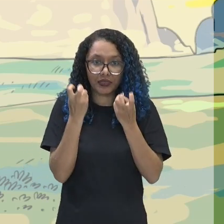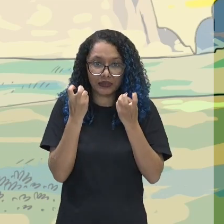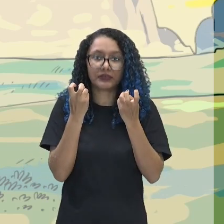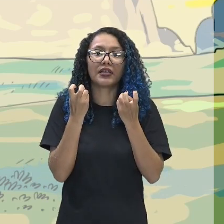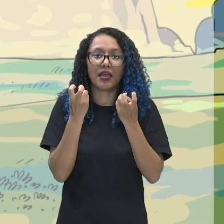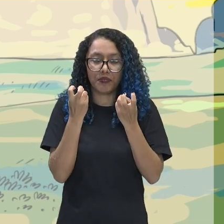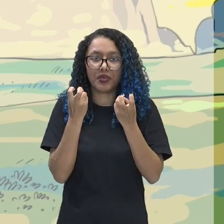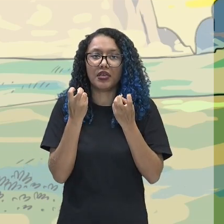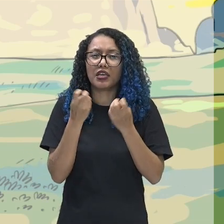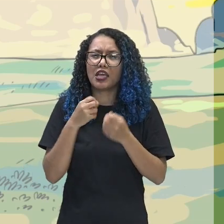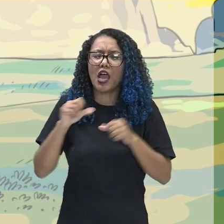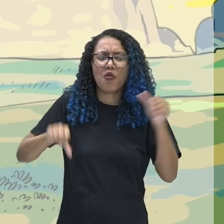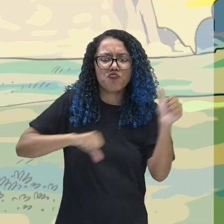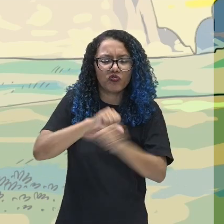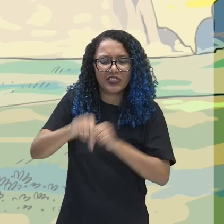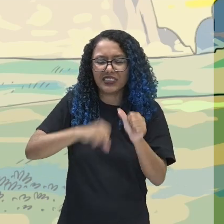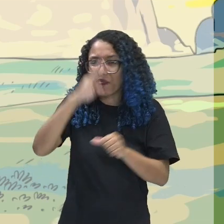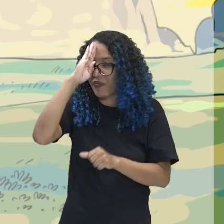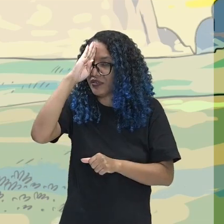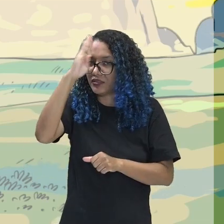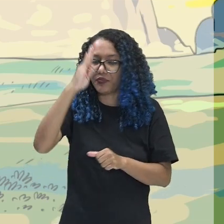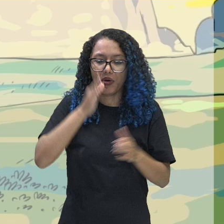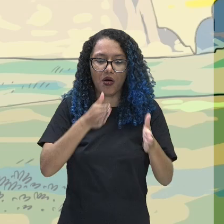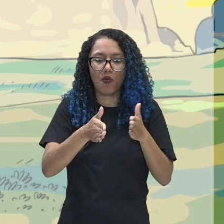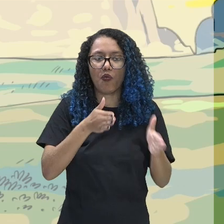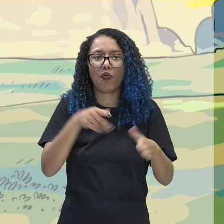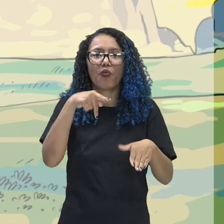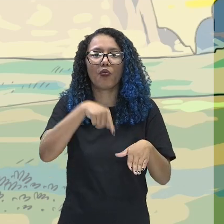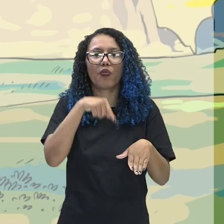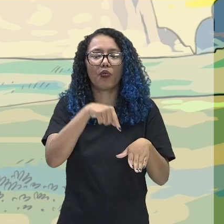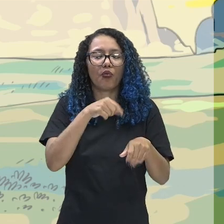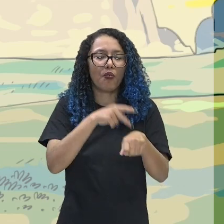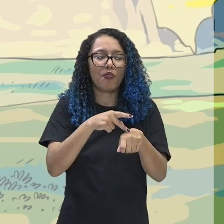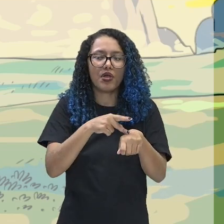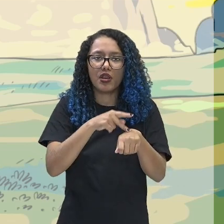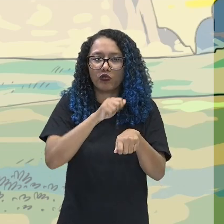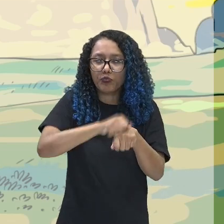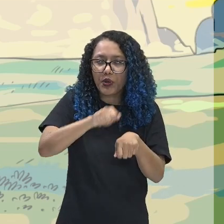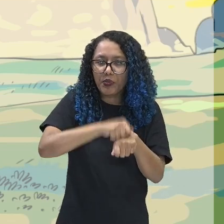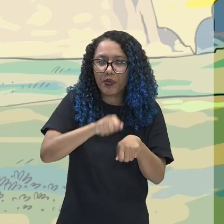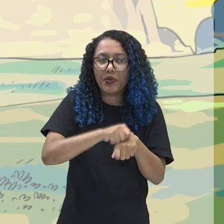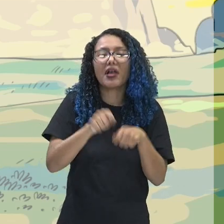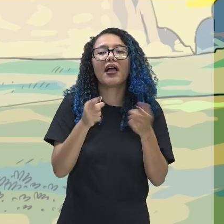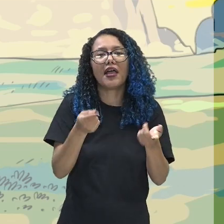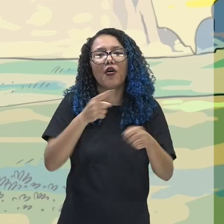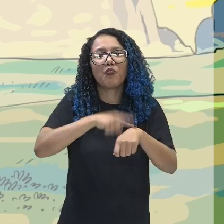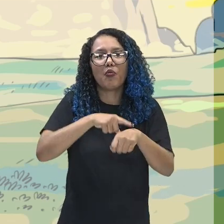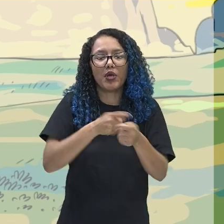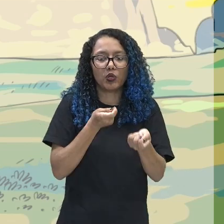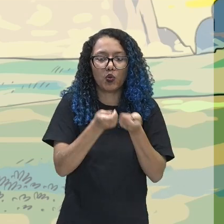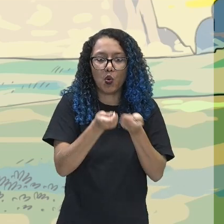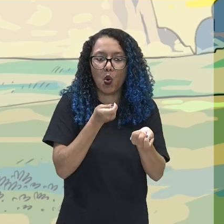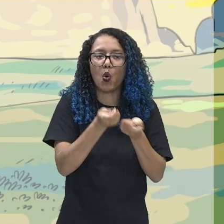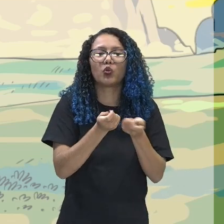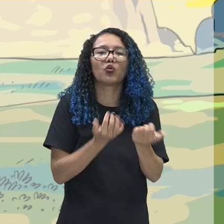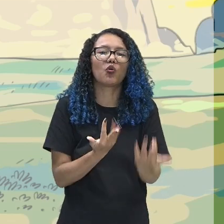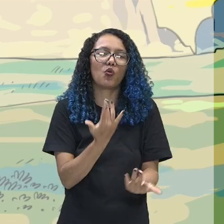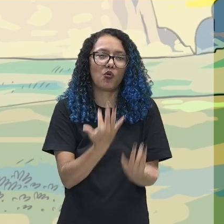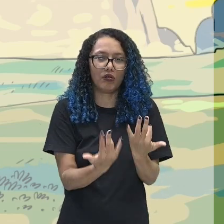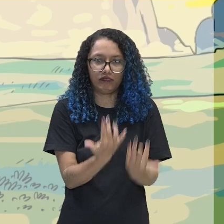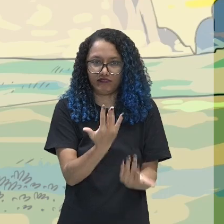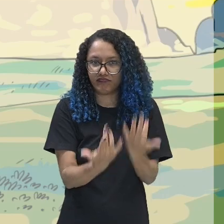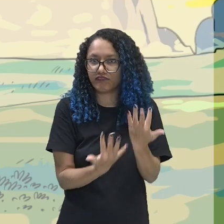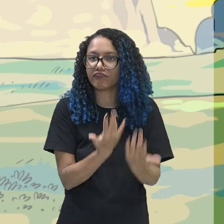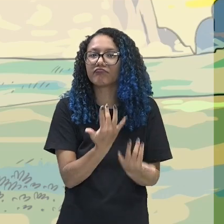período paleolítico foi justamente o momento em que o homem passa a dominar e manusear o